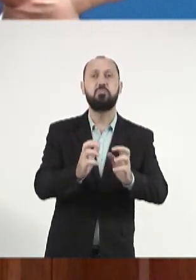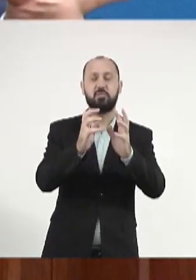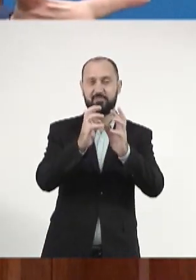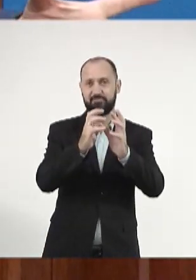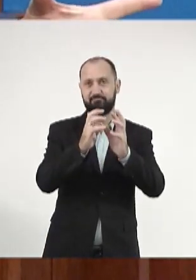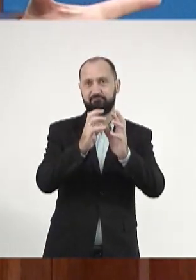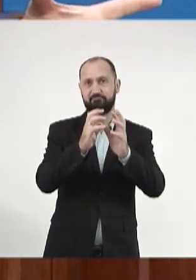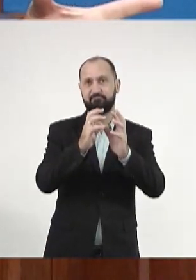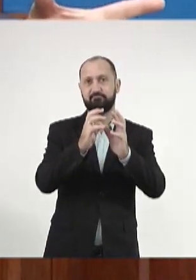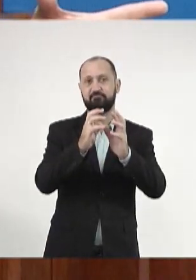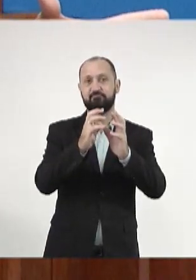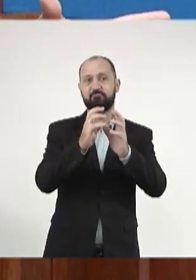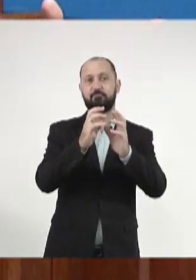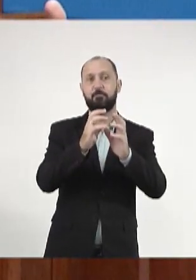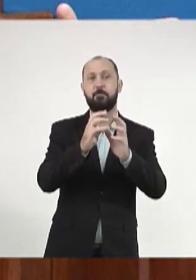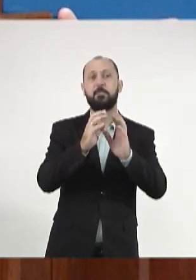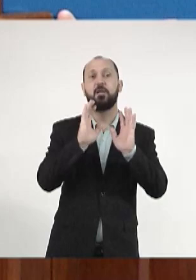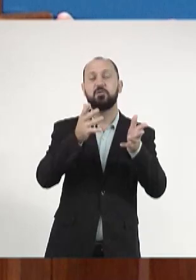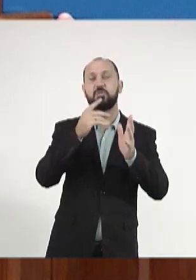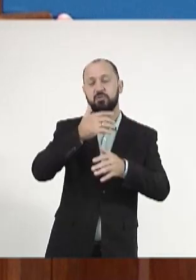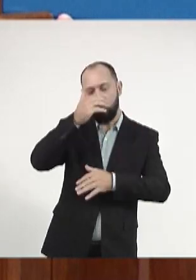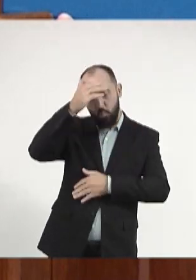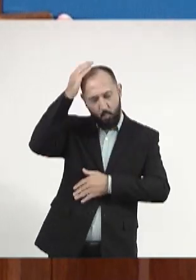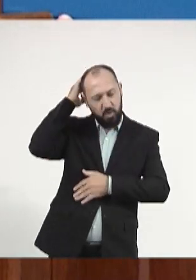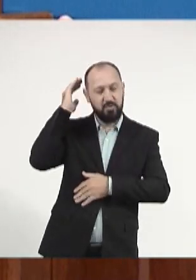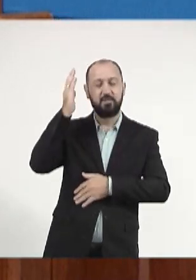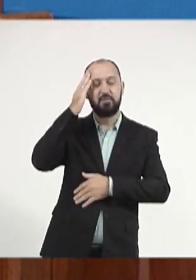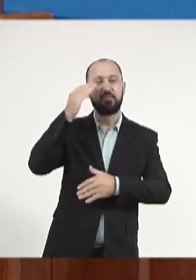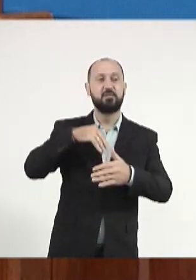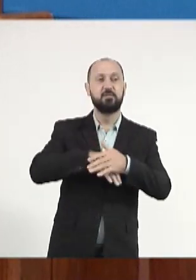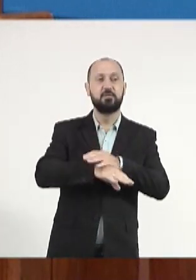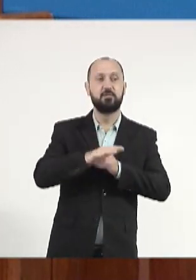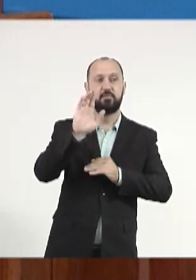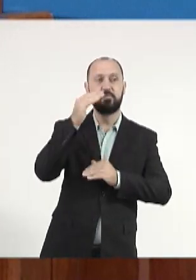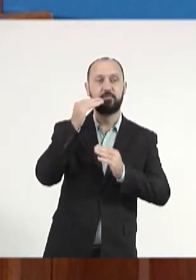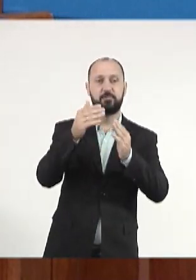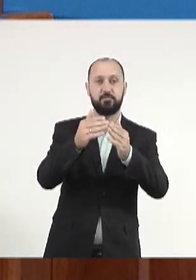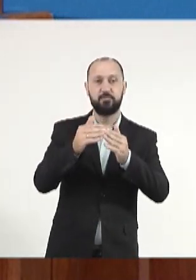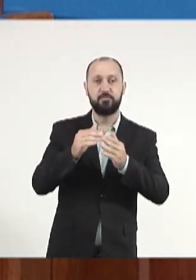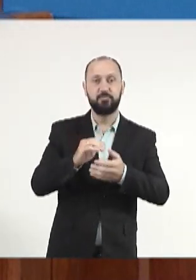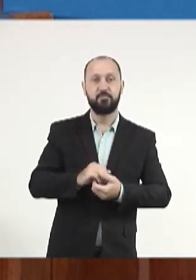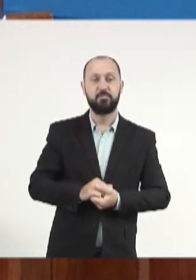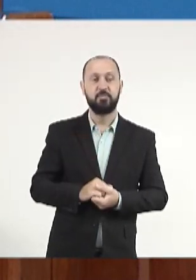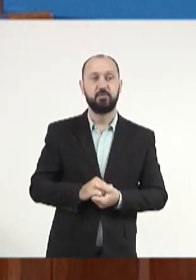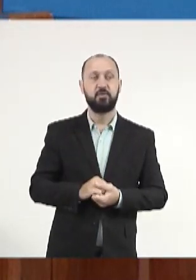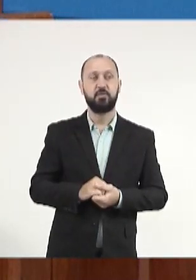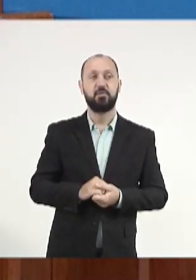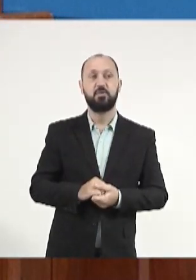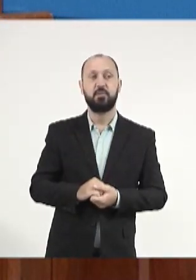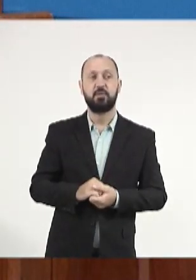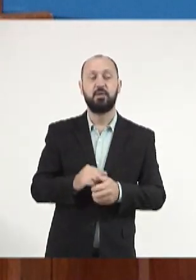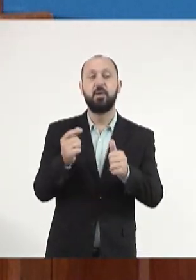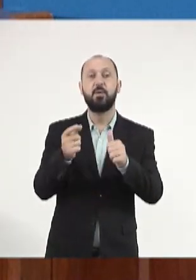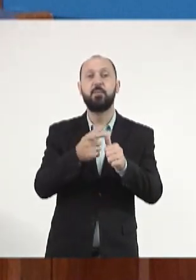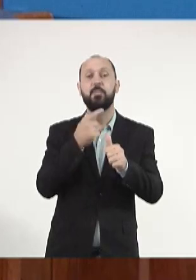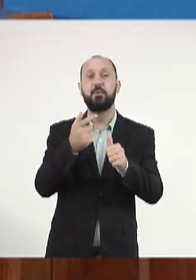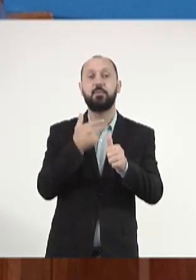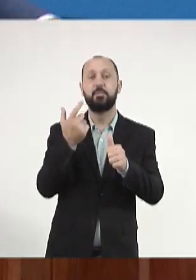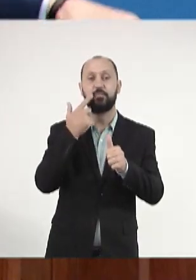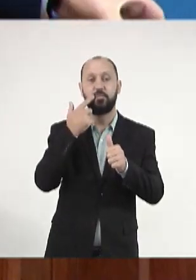conflito. Isso nós já estamos careca de saber. Vossa Excelência, me permite Concedo. uma parte. Primeiro, para